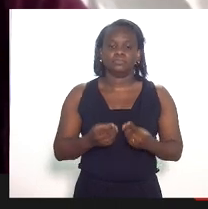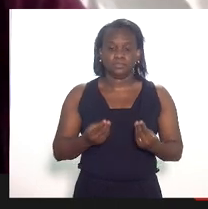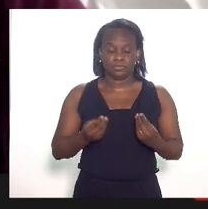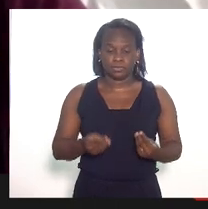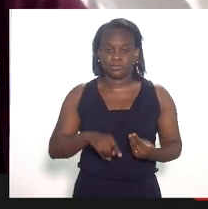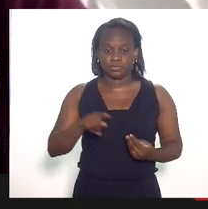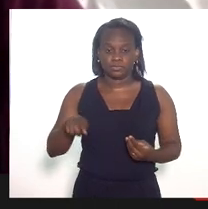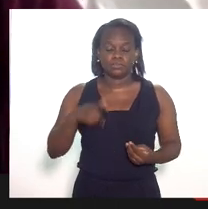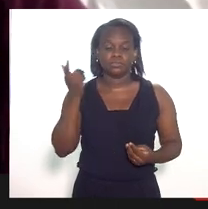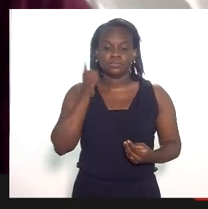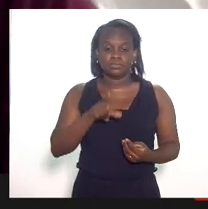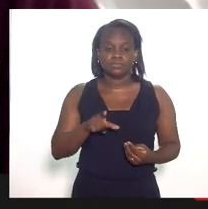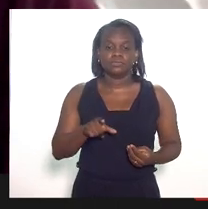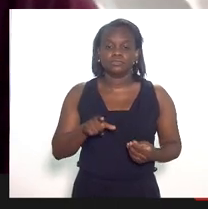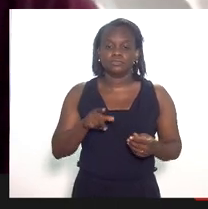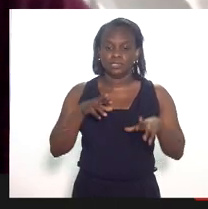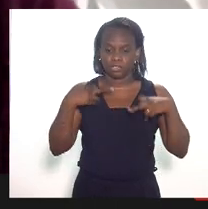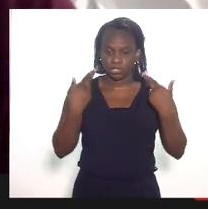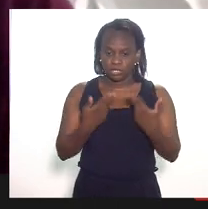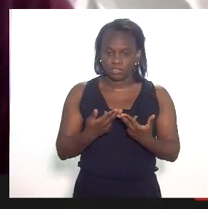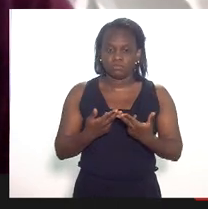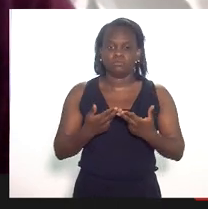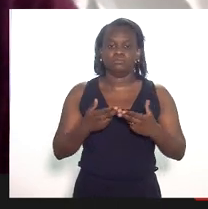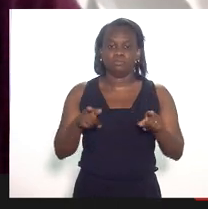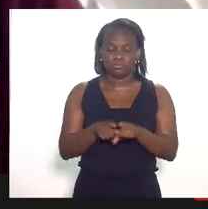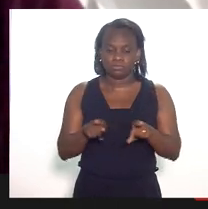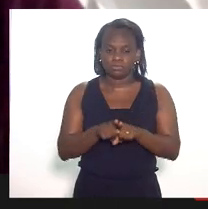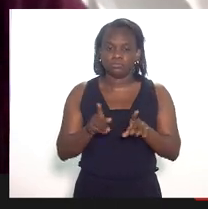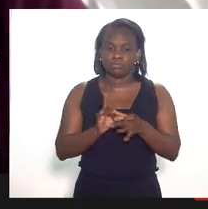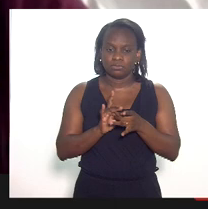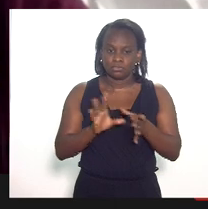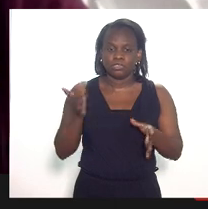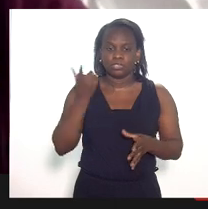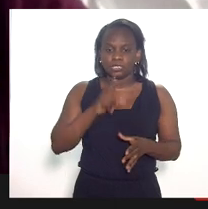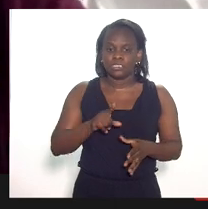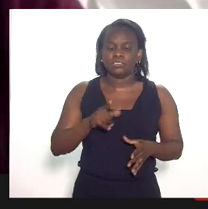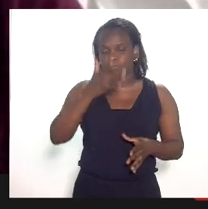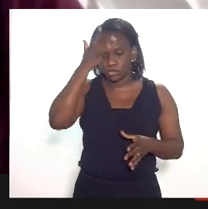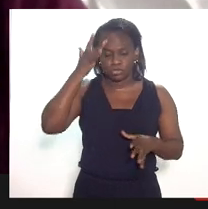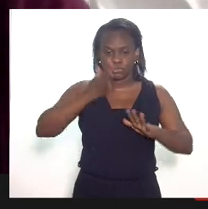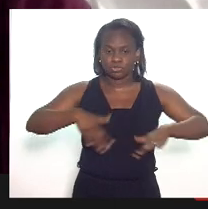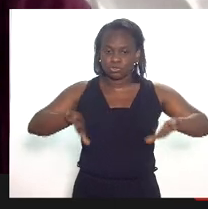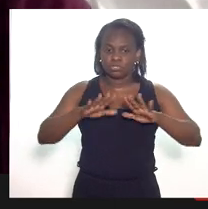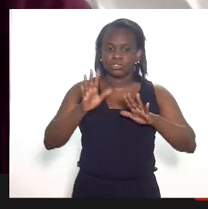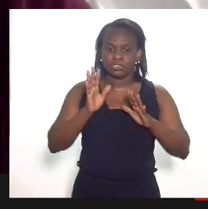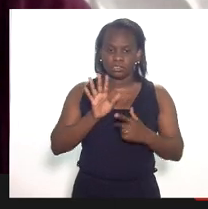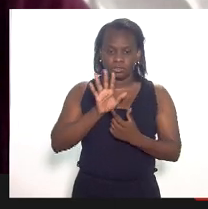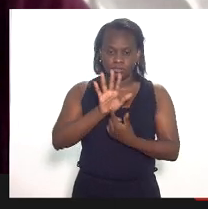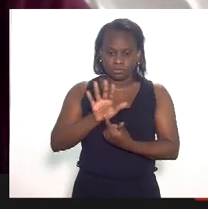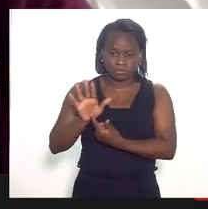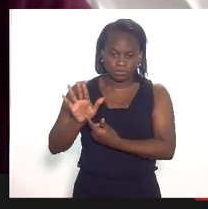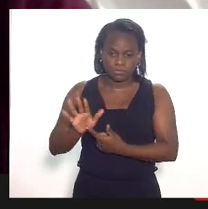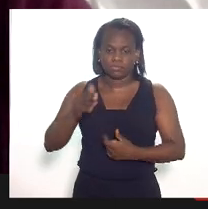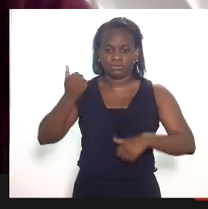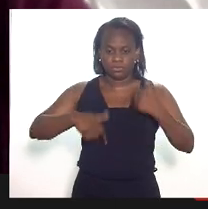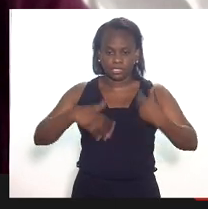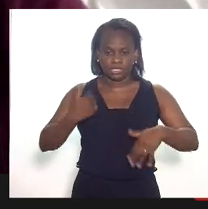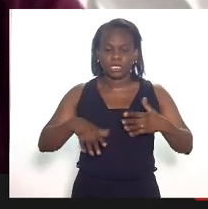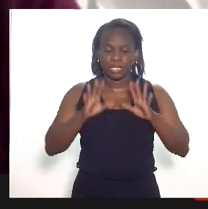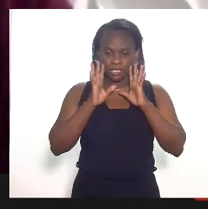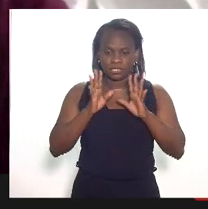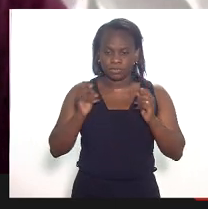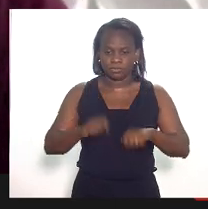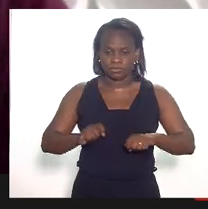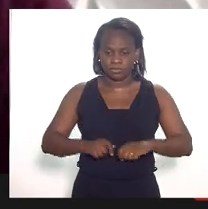possa conduzir a audiência e permitir que as pessoas que irão se manifestar possam ser